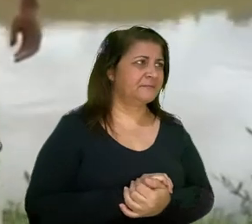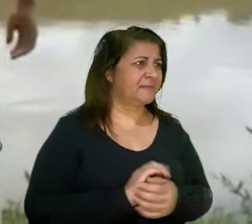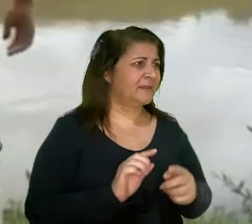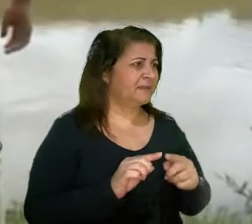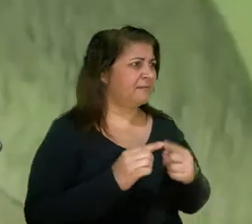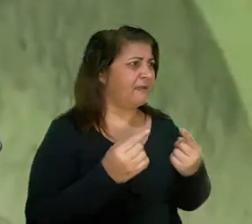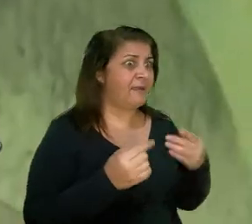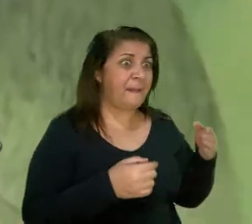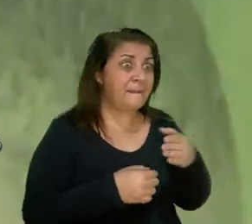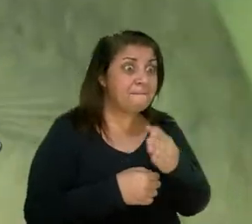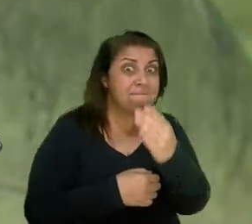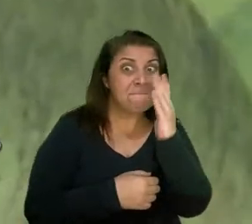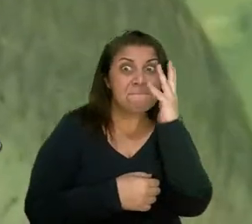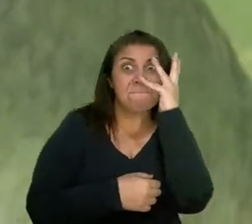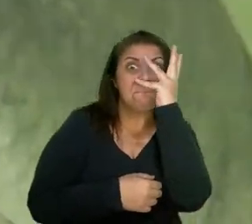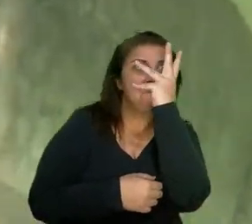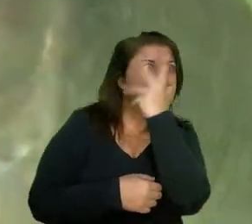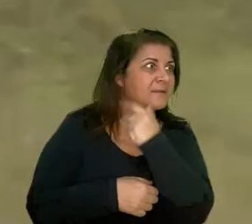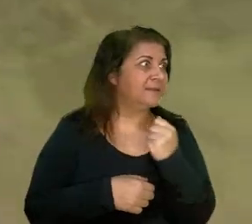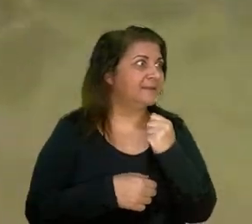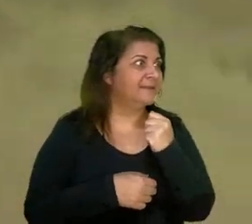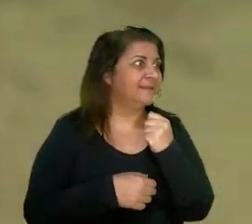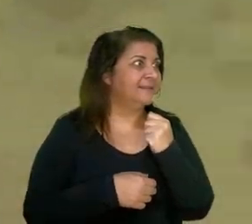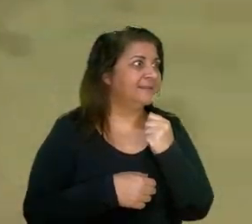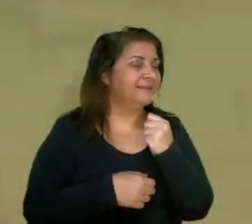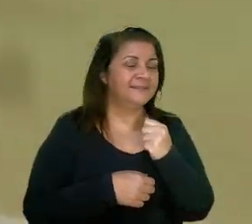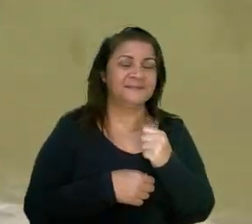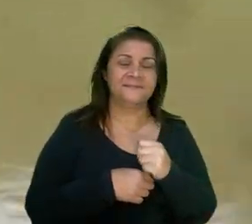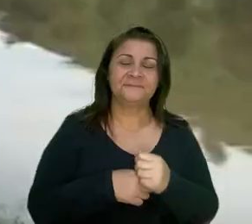Mas que peixaiada bonita, só.